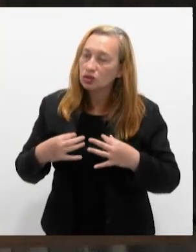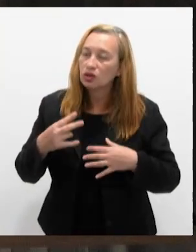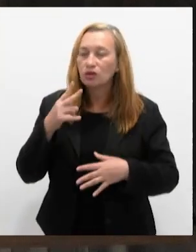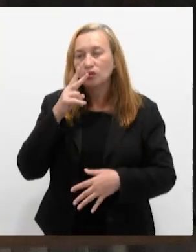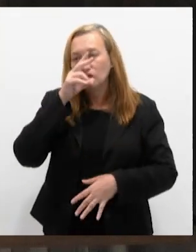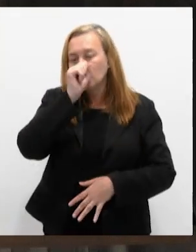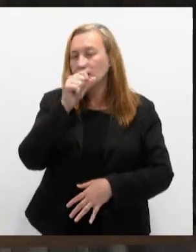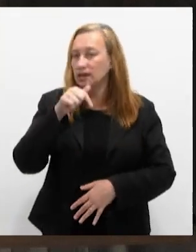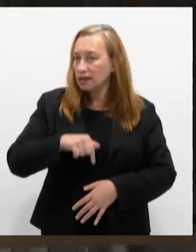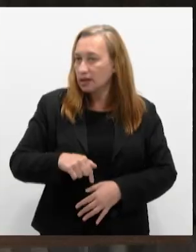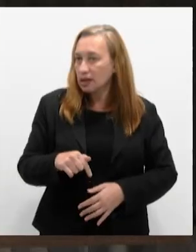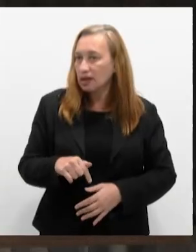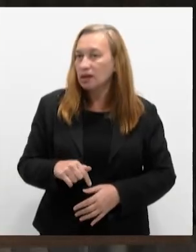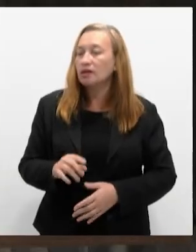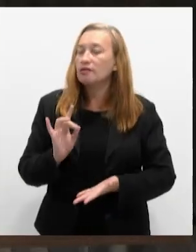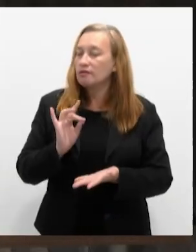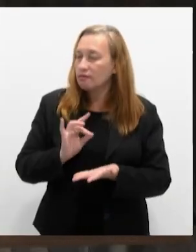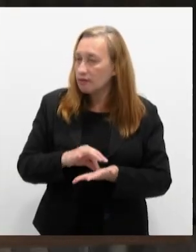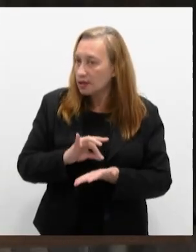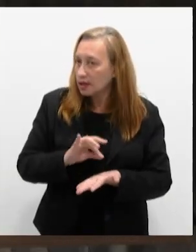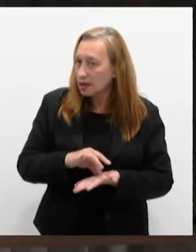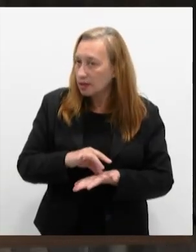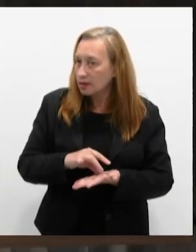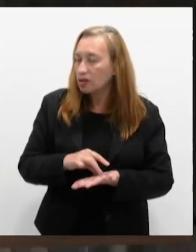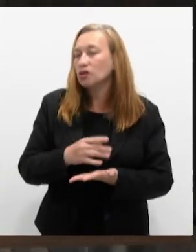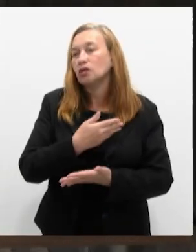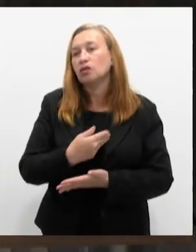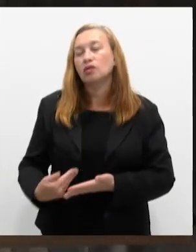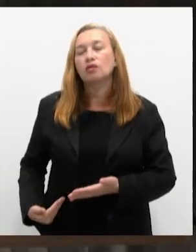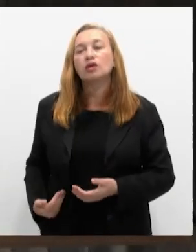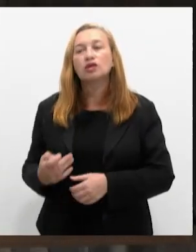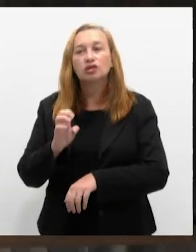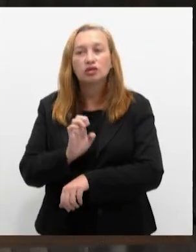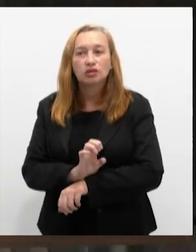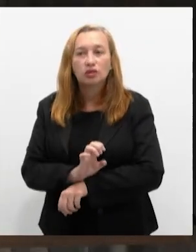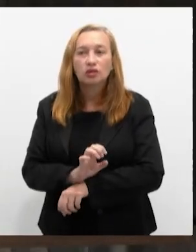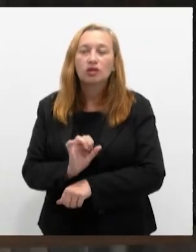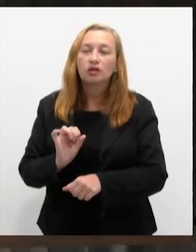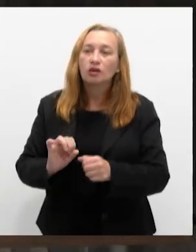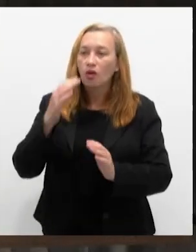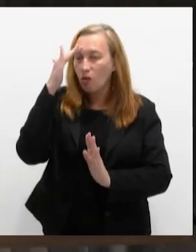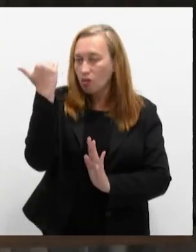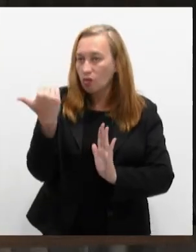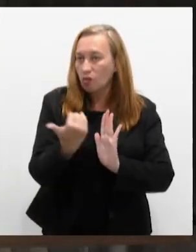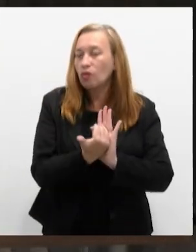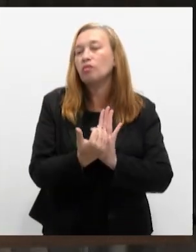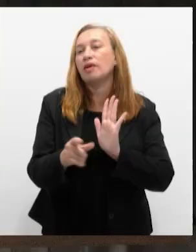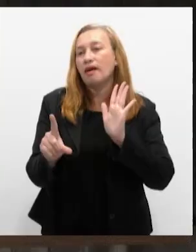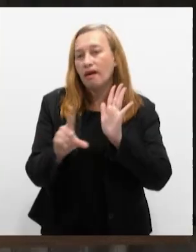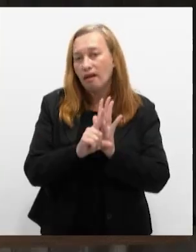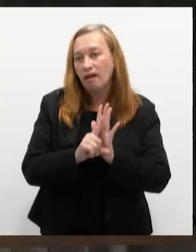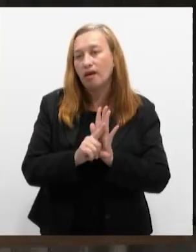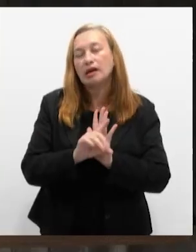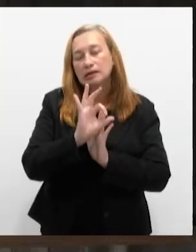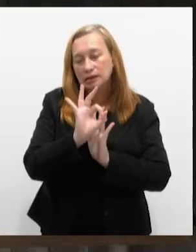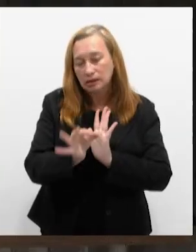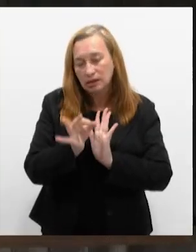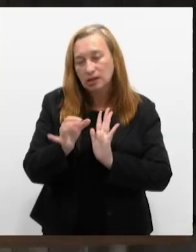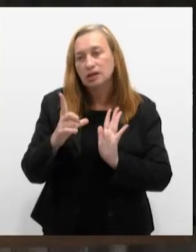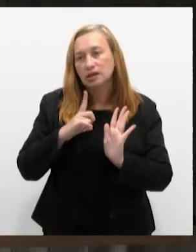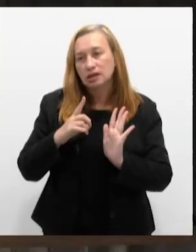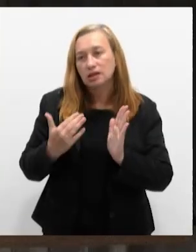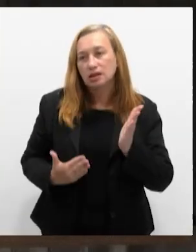fortalecer aqui, para que realmente o governo estadual faça cumprir esta lei, que eu tenho certeza